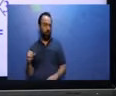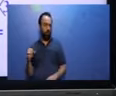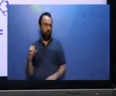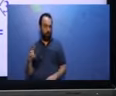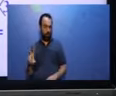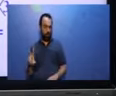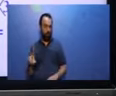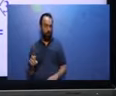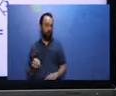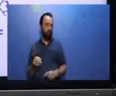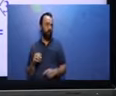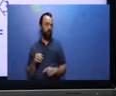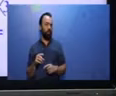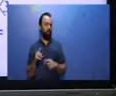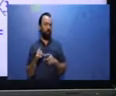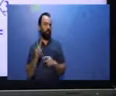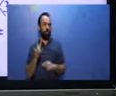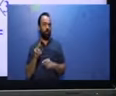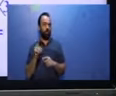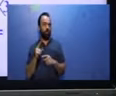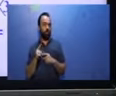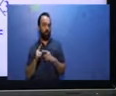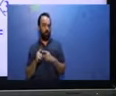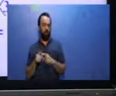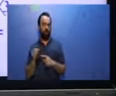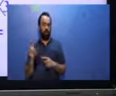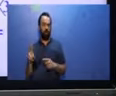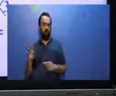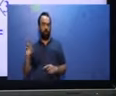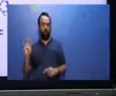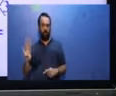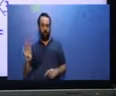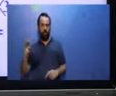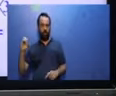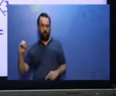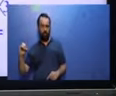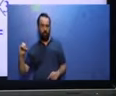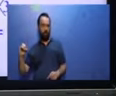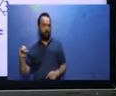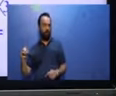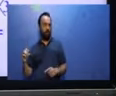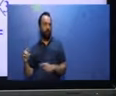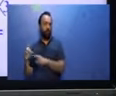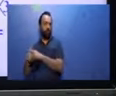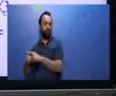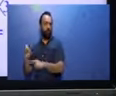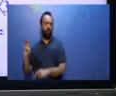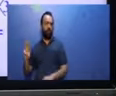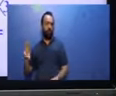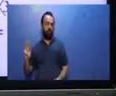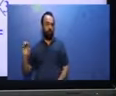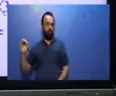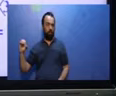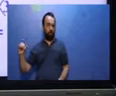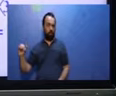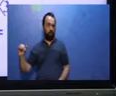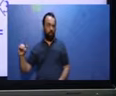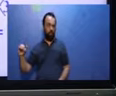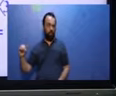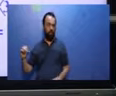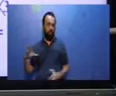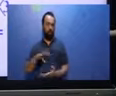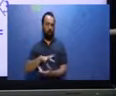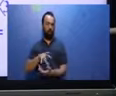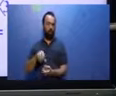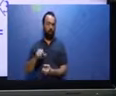dois carbonos duas vezes ó 24 oxigenios mas três da da molécula de água